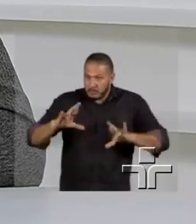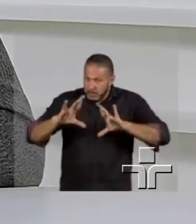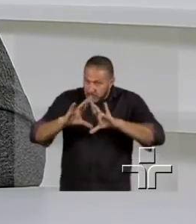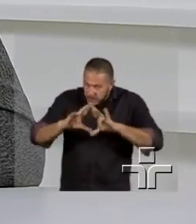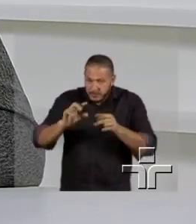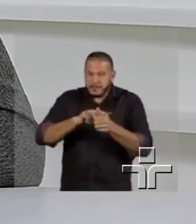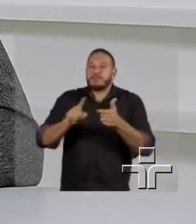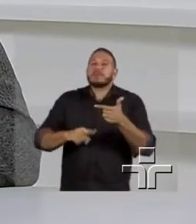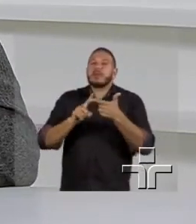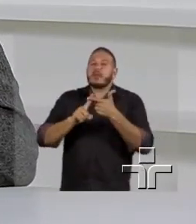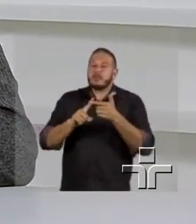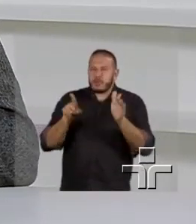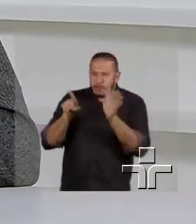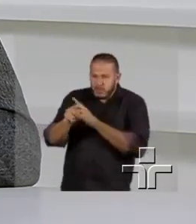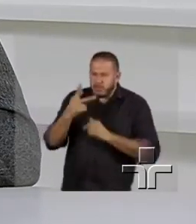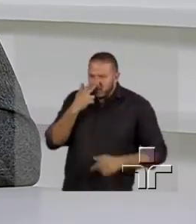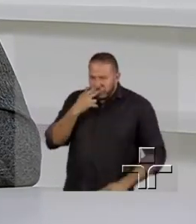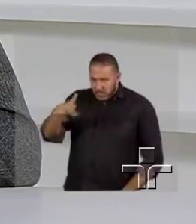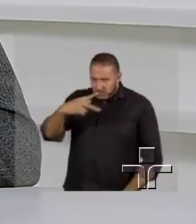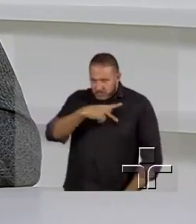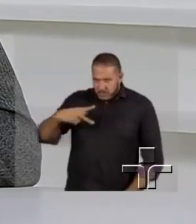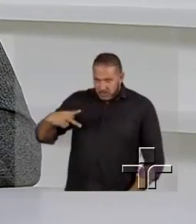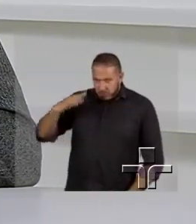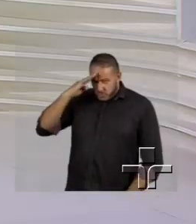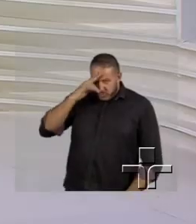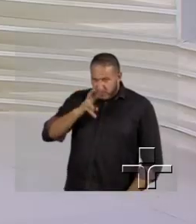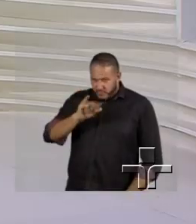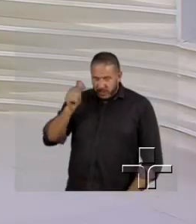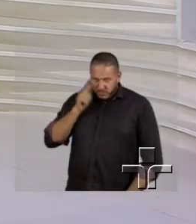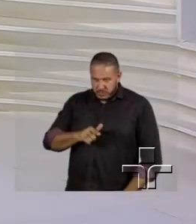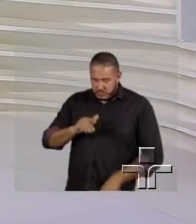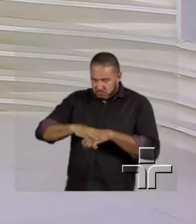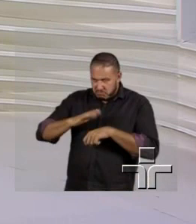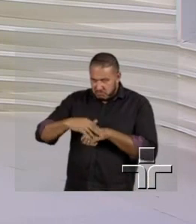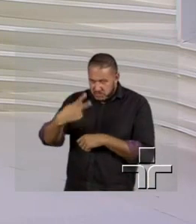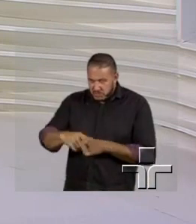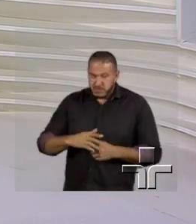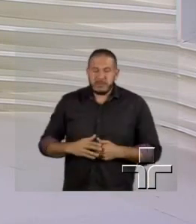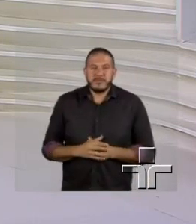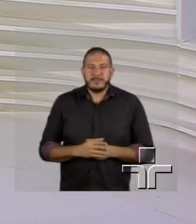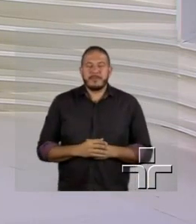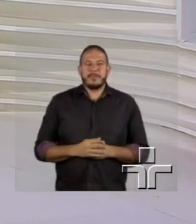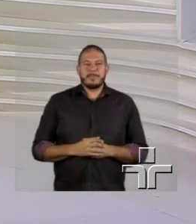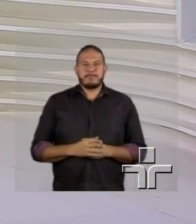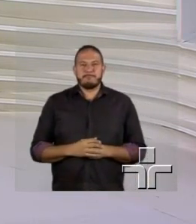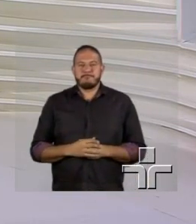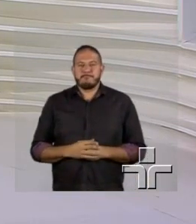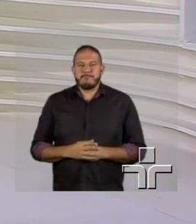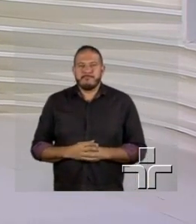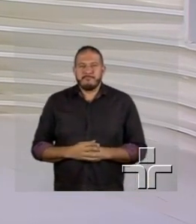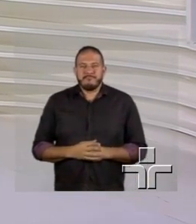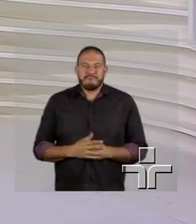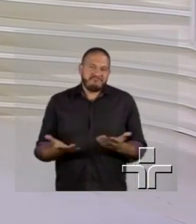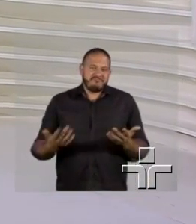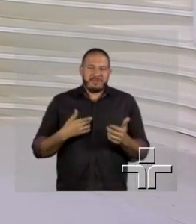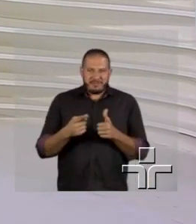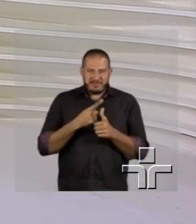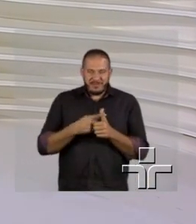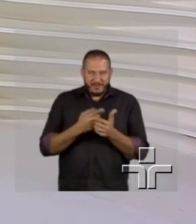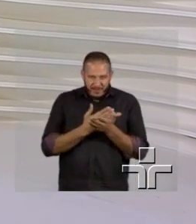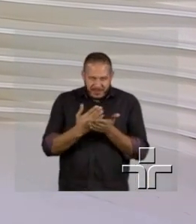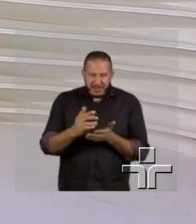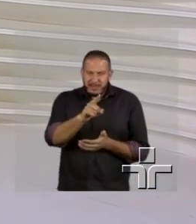senhor participou como comandante da ONU, com o mandato da ONU, de processos de estabilização de